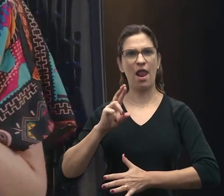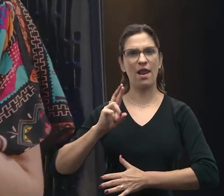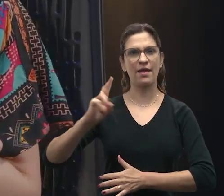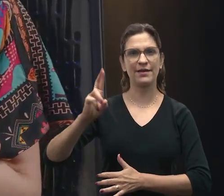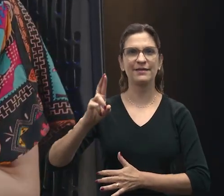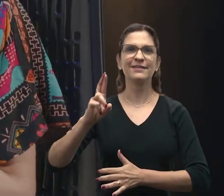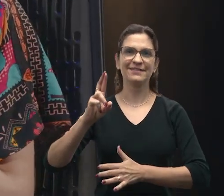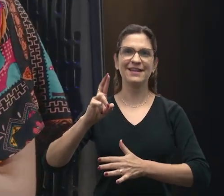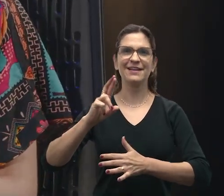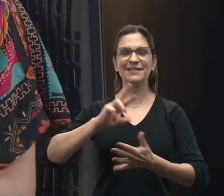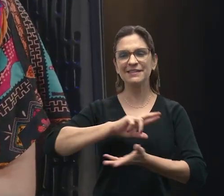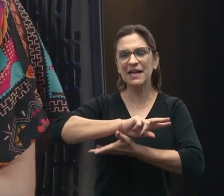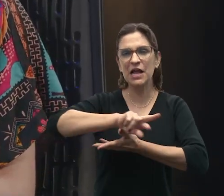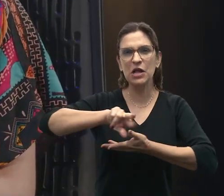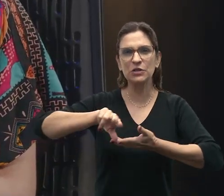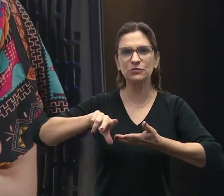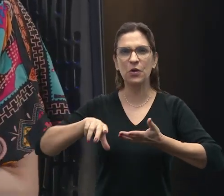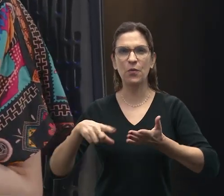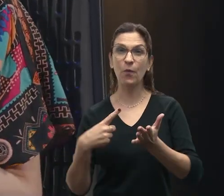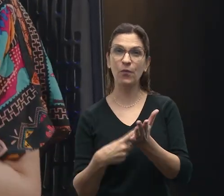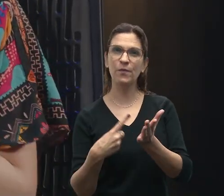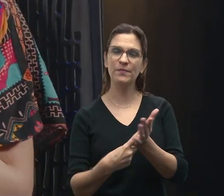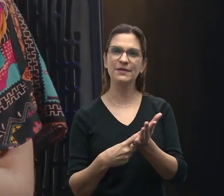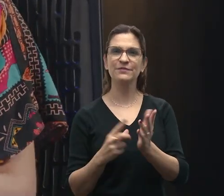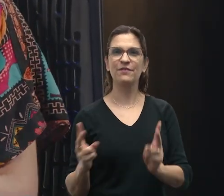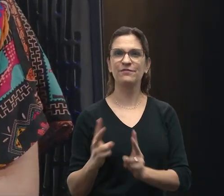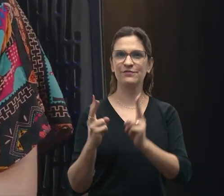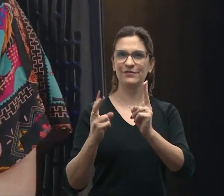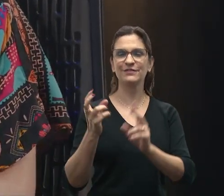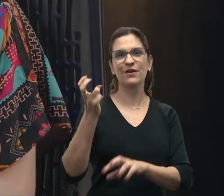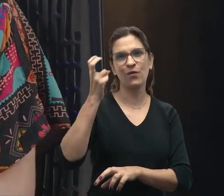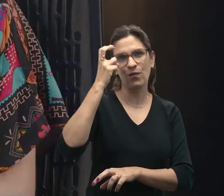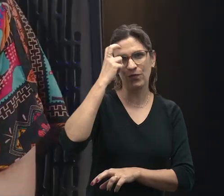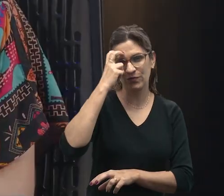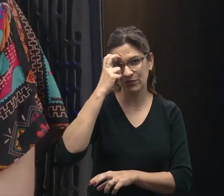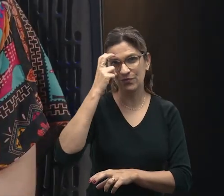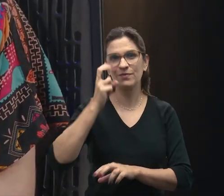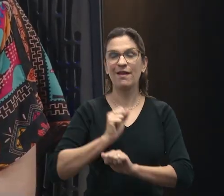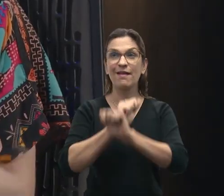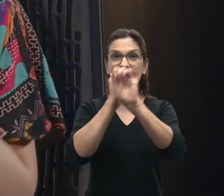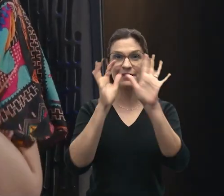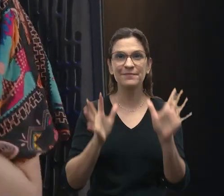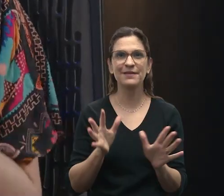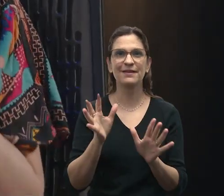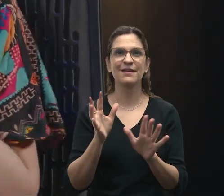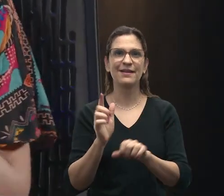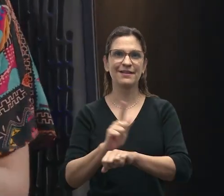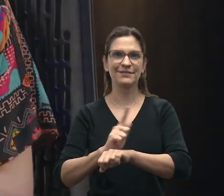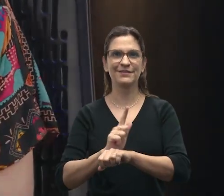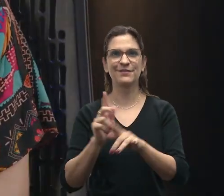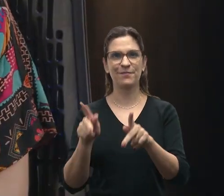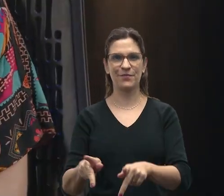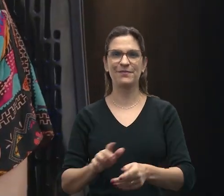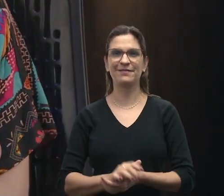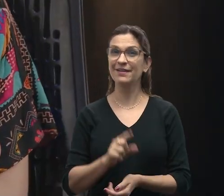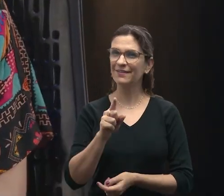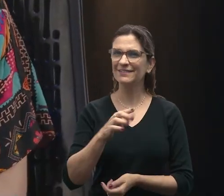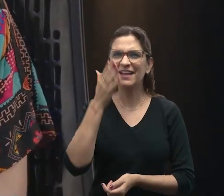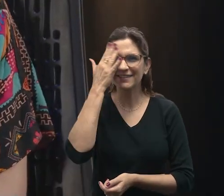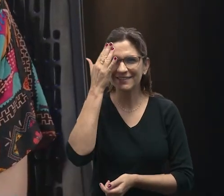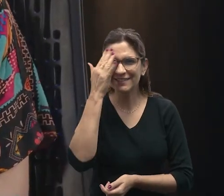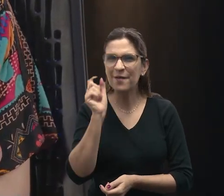pluralidade, com a valorização da cultura e com a transparência na gestão pública. E aí, você já sabe quem é a